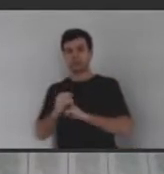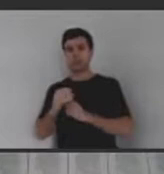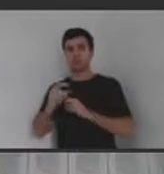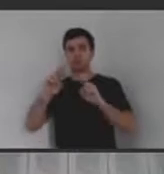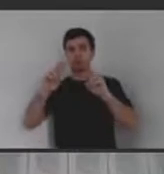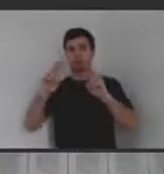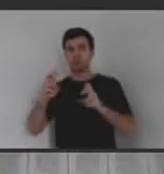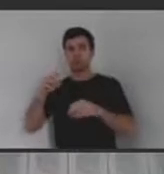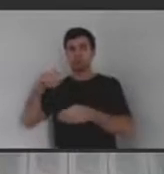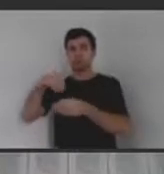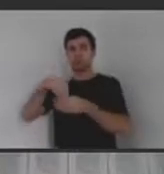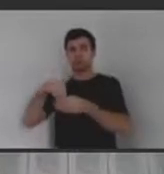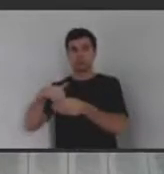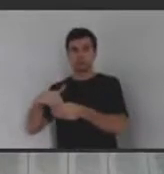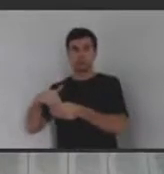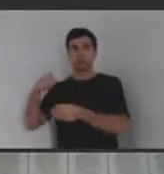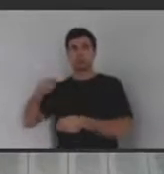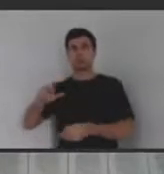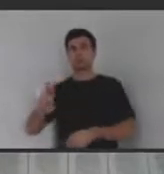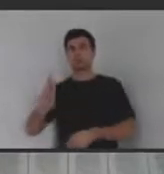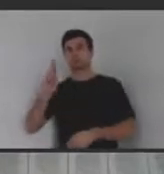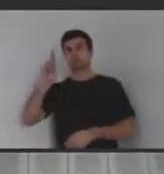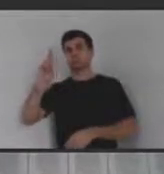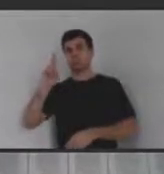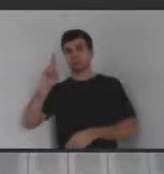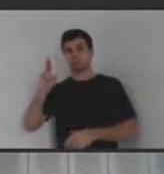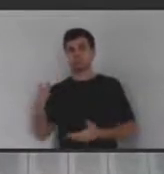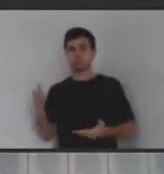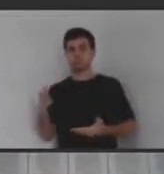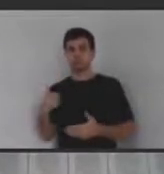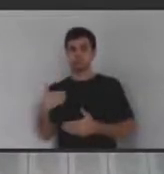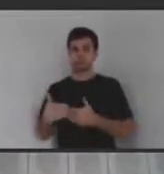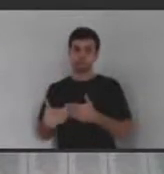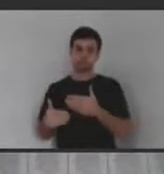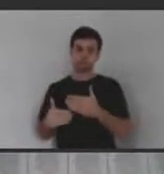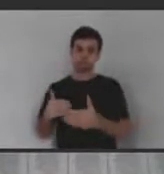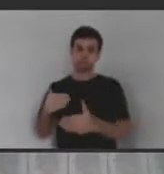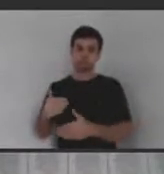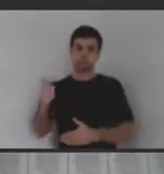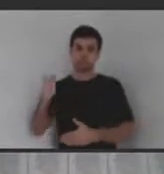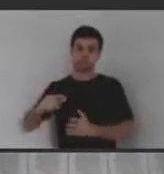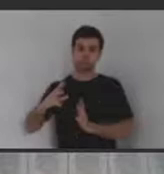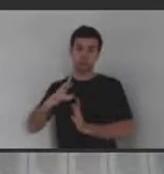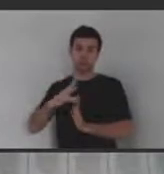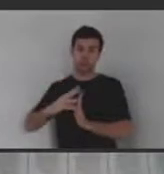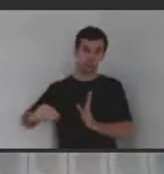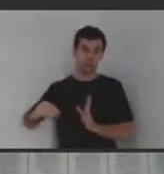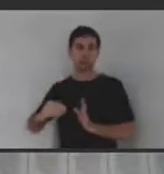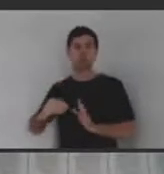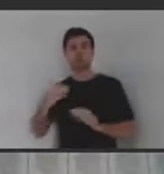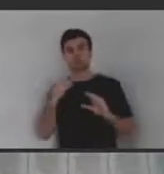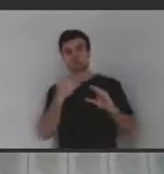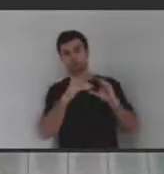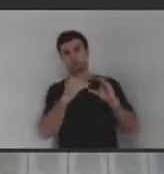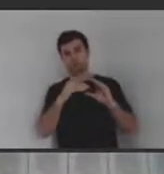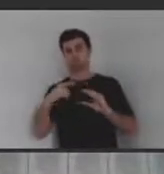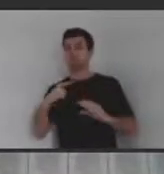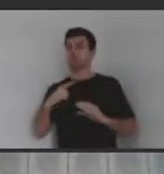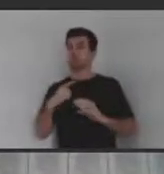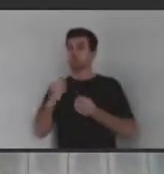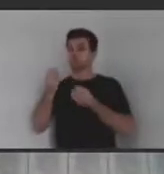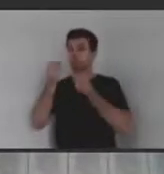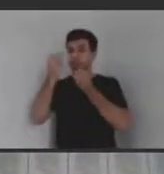Procurador Regional Eleitoral da instauração do presente procedimento, encaminhando cópia dessa peça inaugural com a informação do